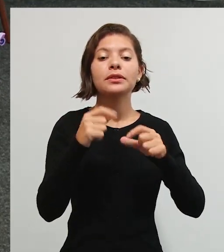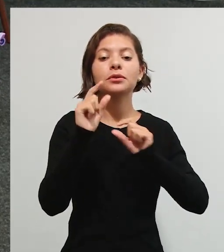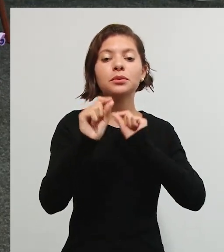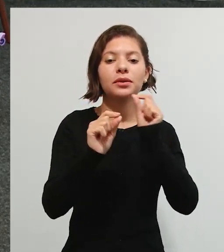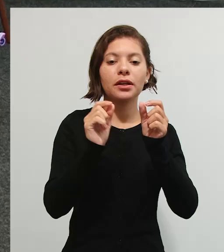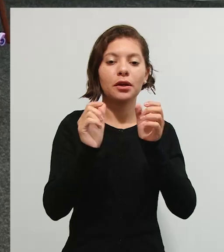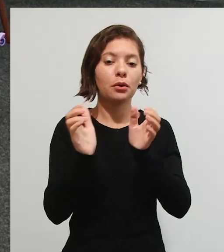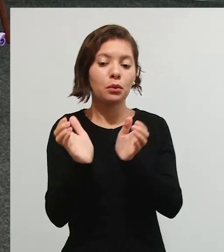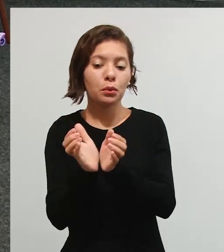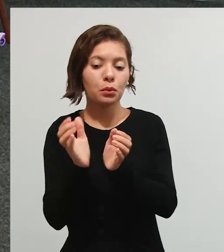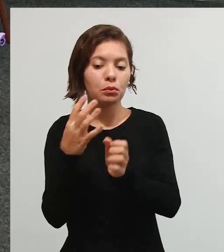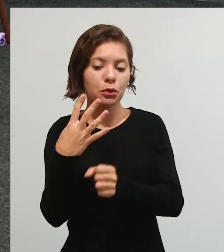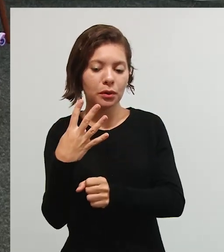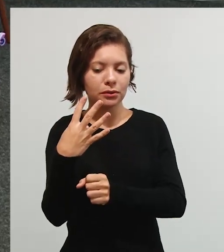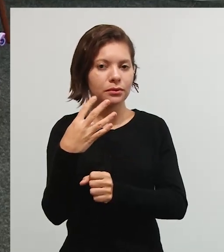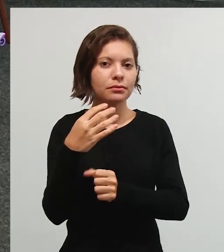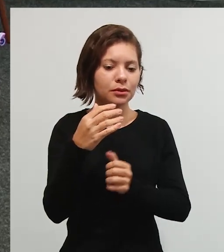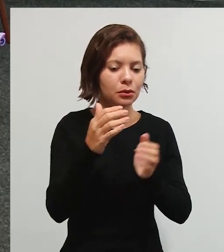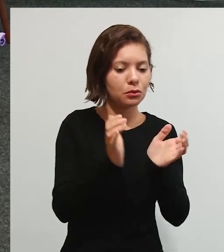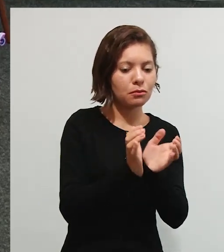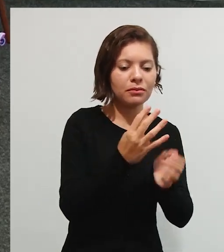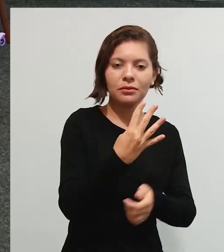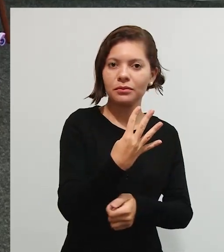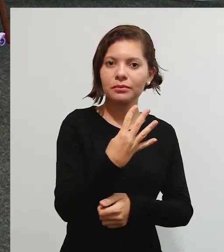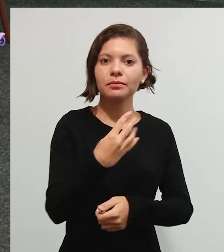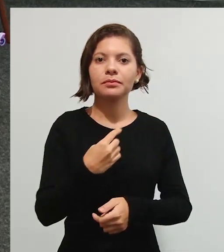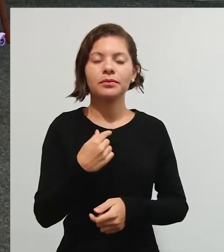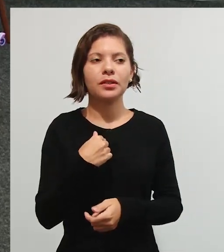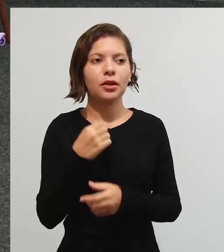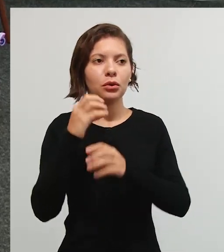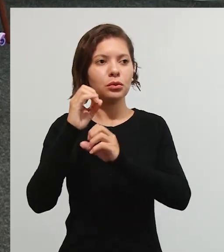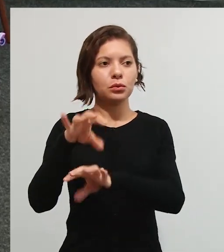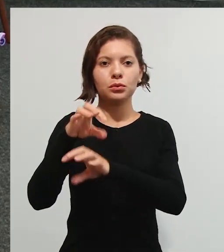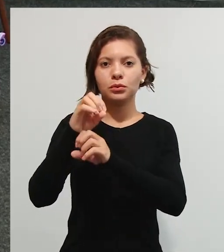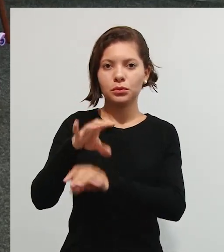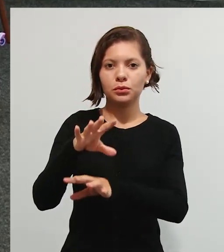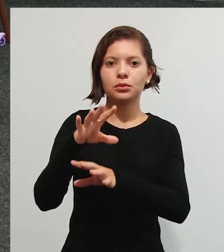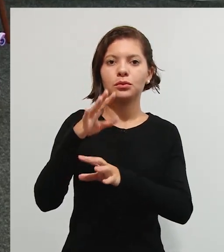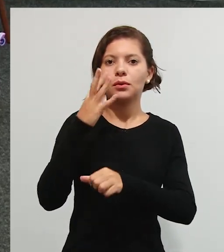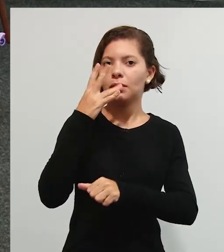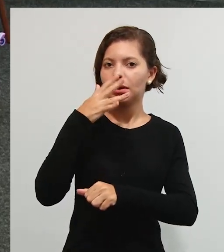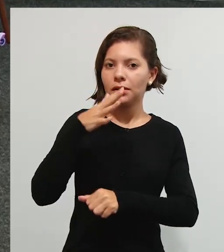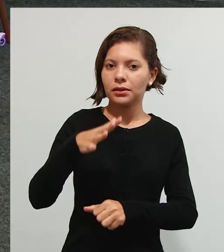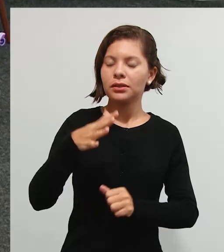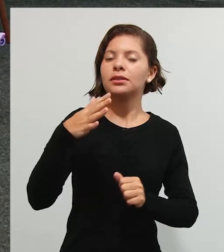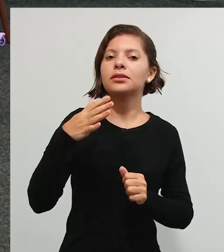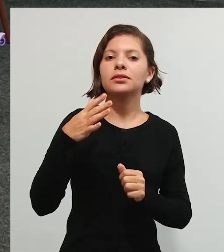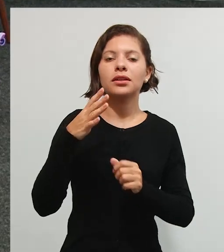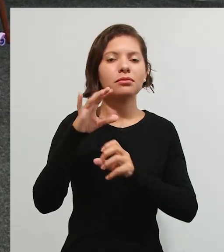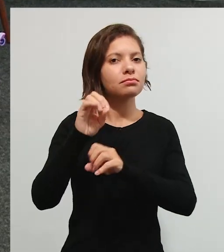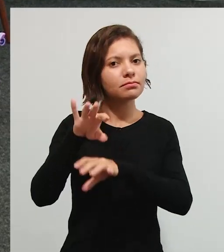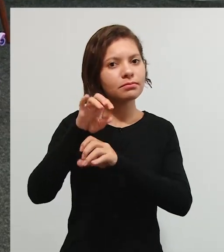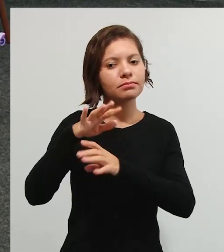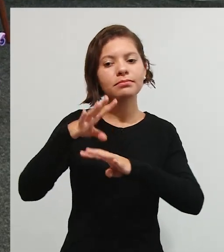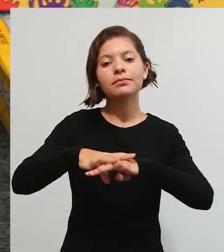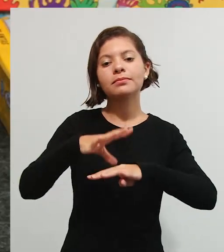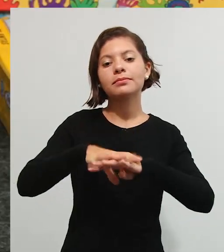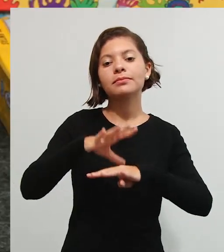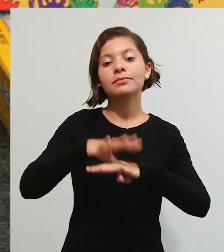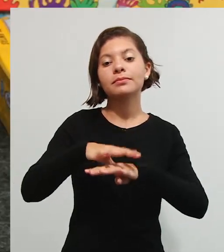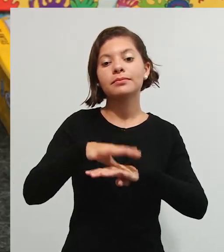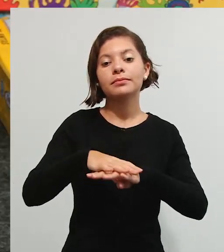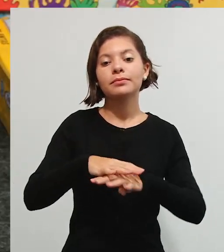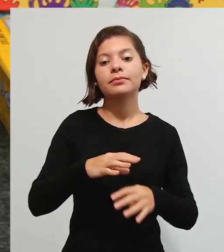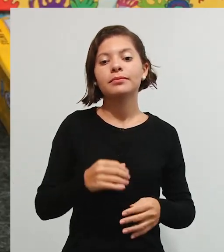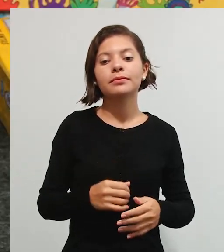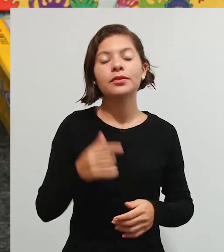fazer grupinhos de 4. Então, quando eu vou trabalhar com a criança com material dourado para trabalhar as operações matemáticas,